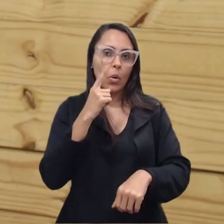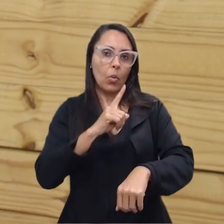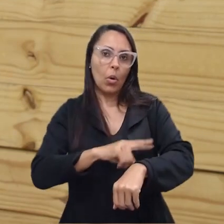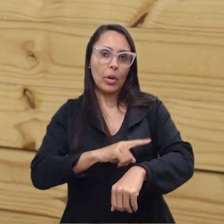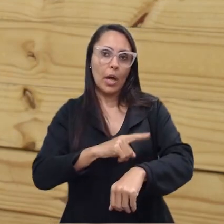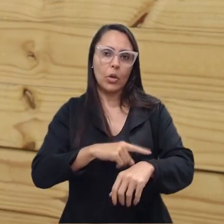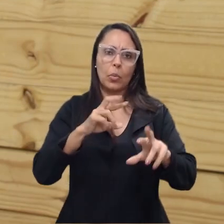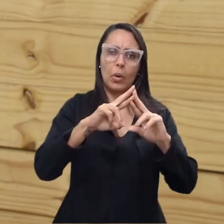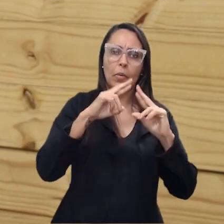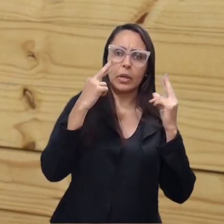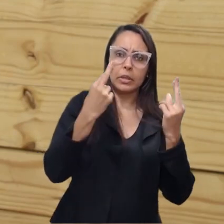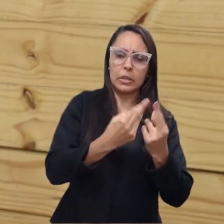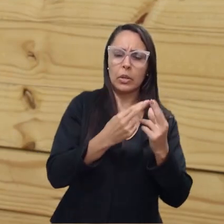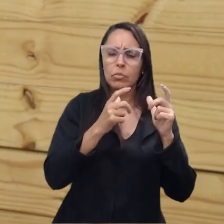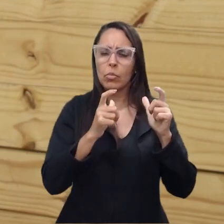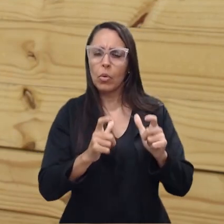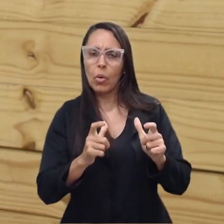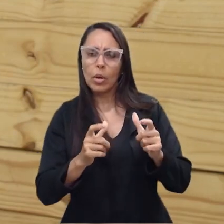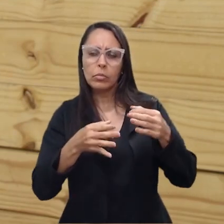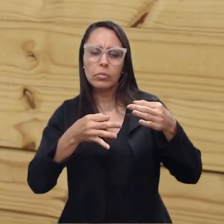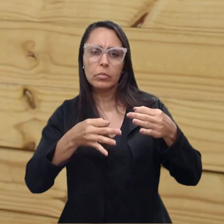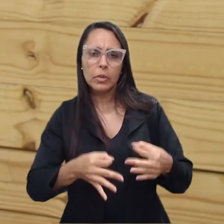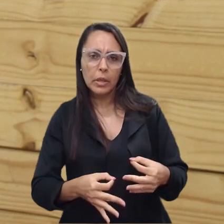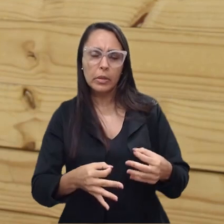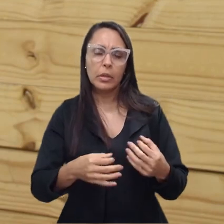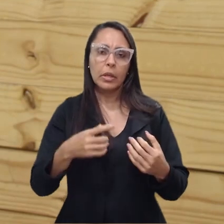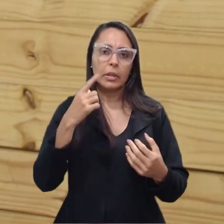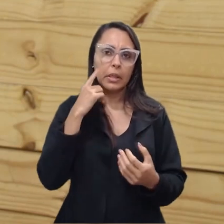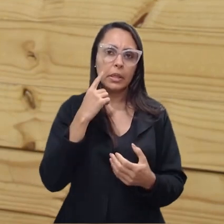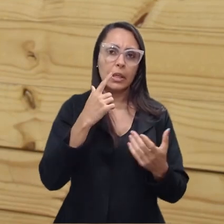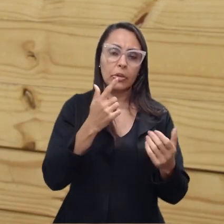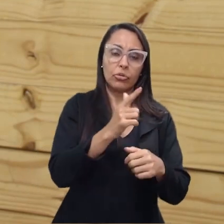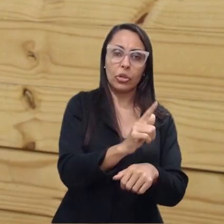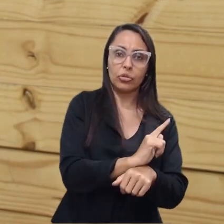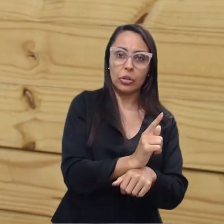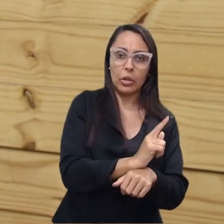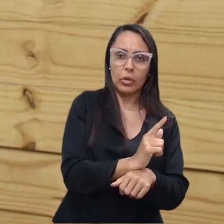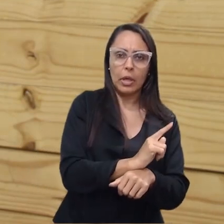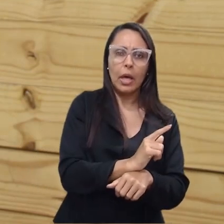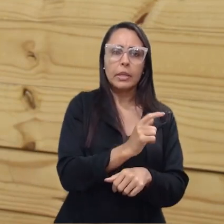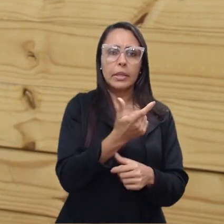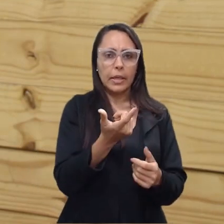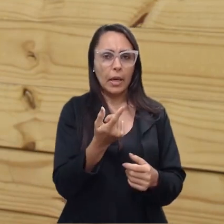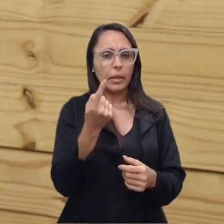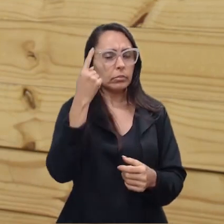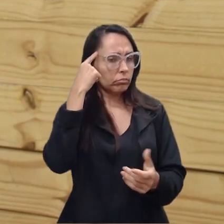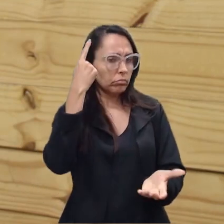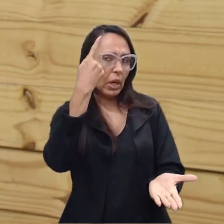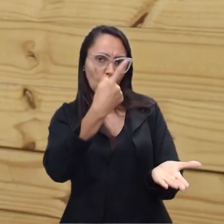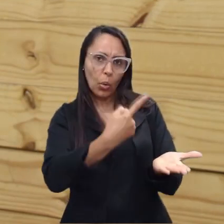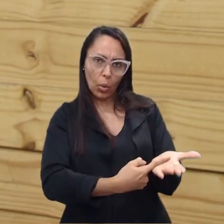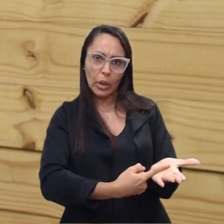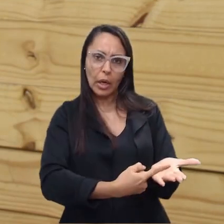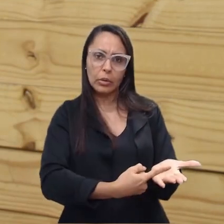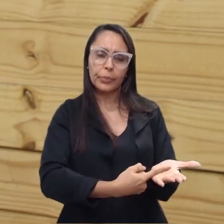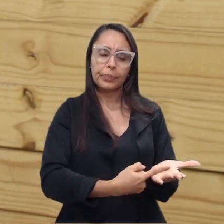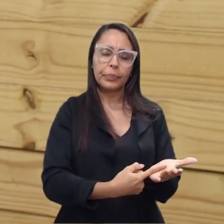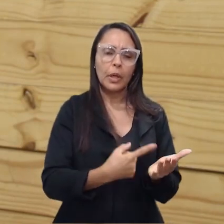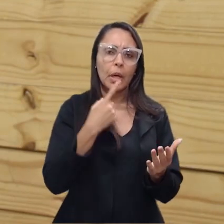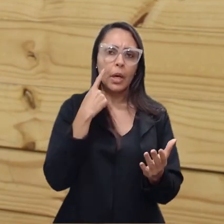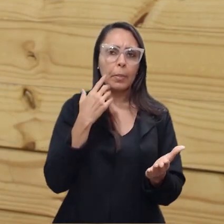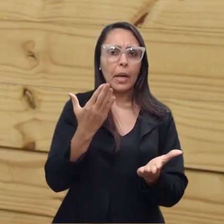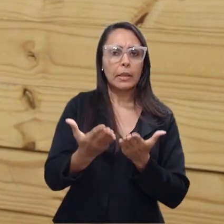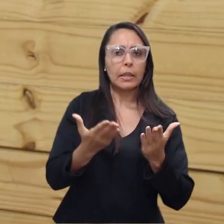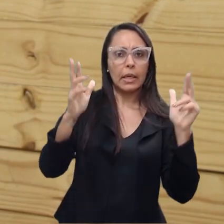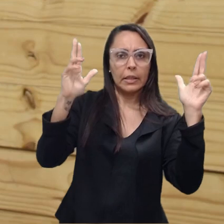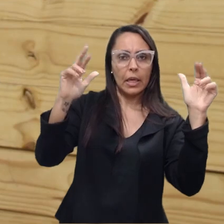reunir, um local e um horário para se reunir, desde que sua gestão esteja ciente e de acordo, para tratar de